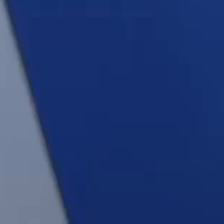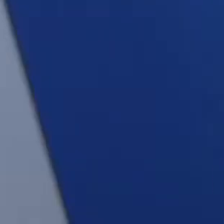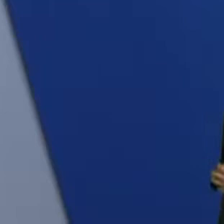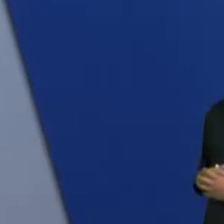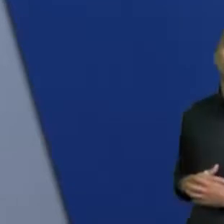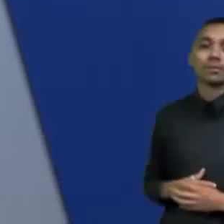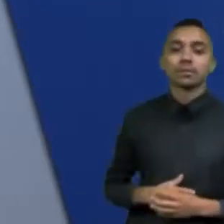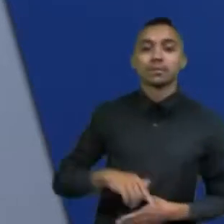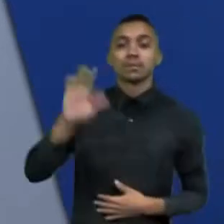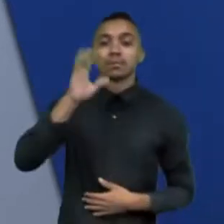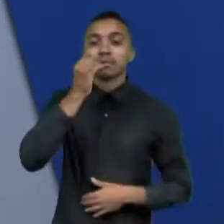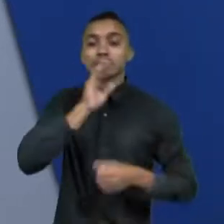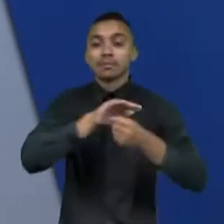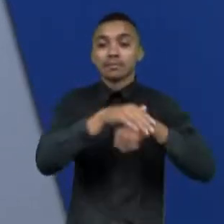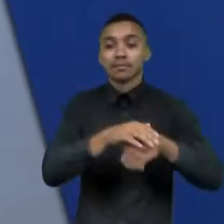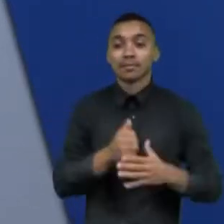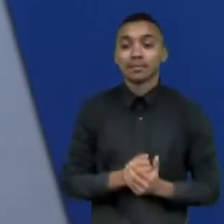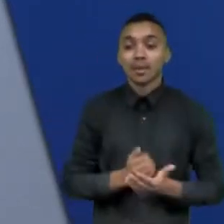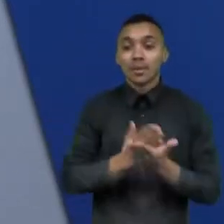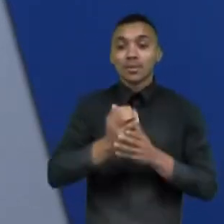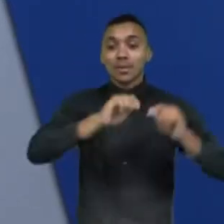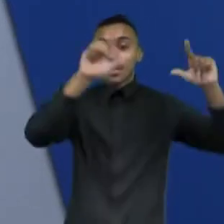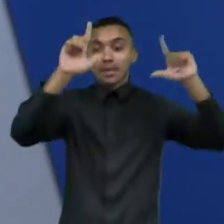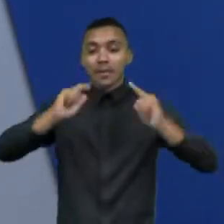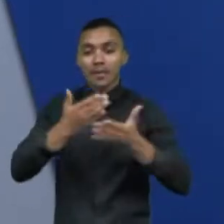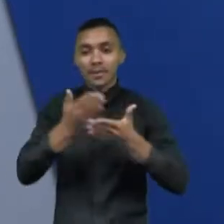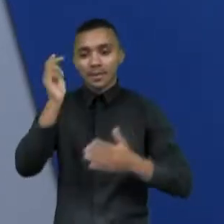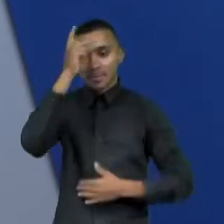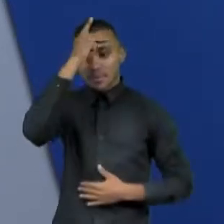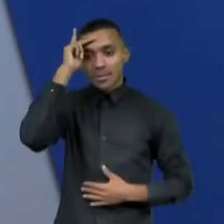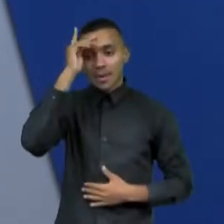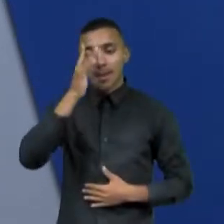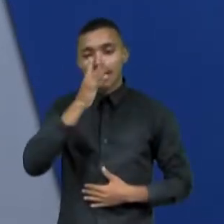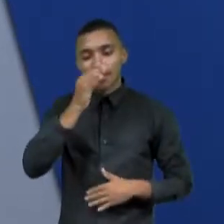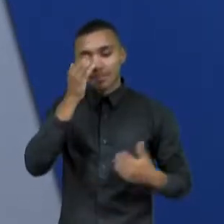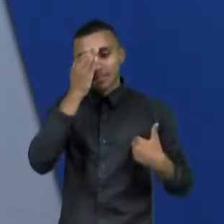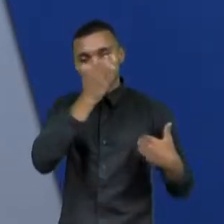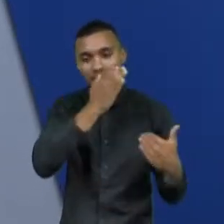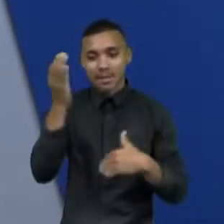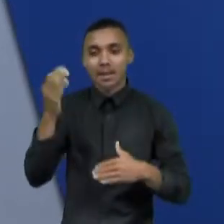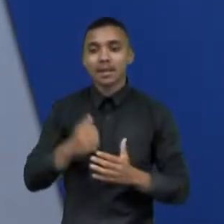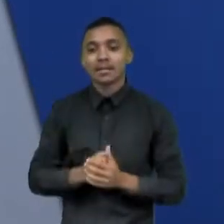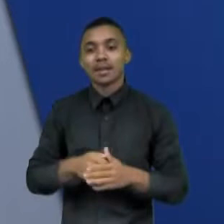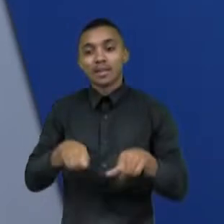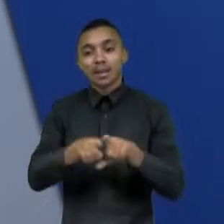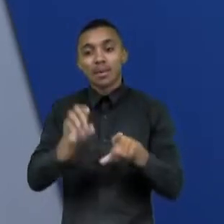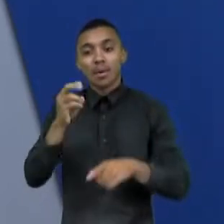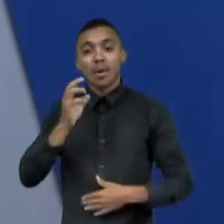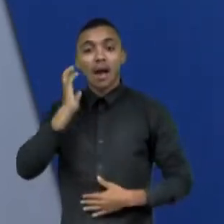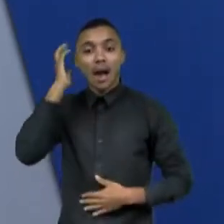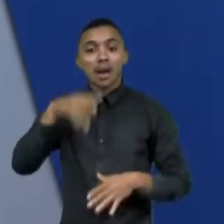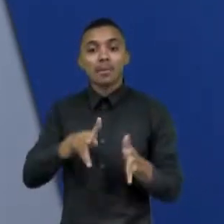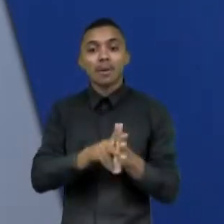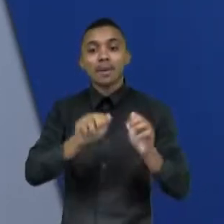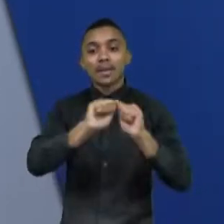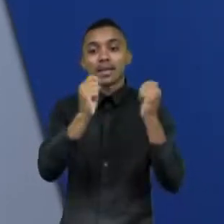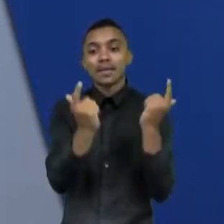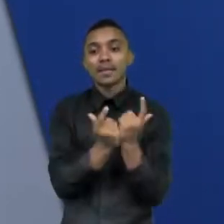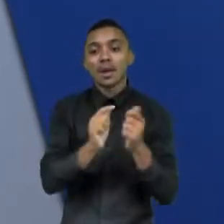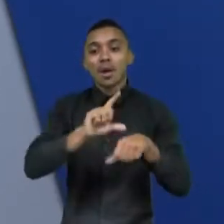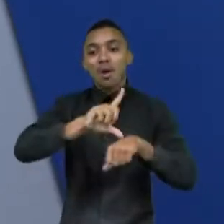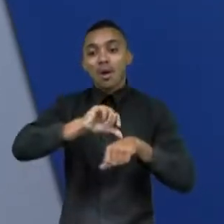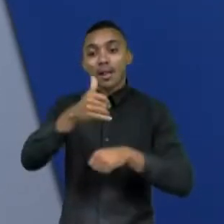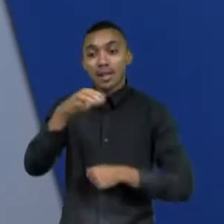Olá, boa noite. No ar, o Questão de Ordem. Agradeço a você que nos acompanha aqui pela TV e nos ouve também pela FM Assembleia, às 10 da noite,